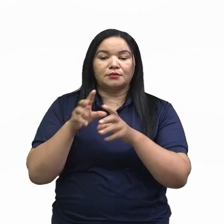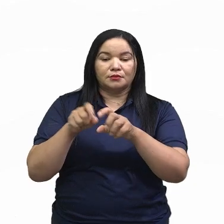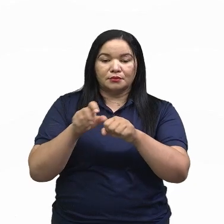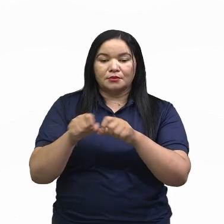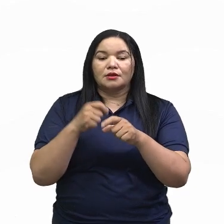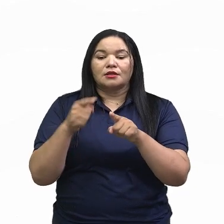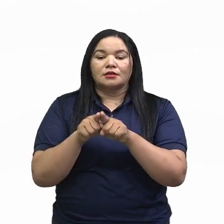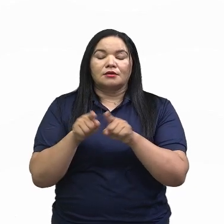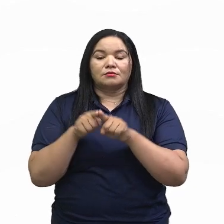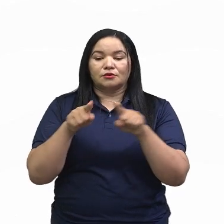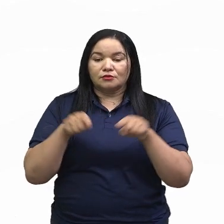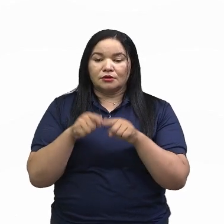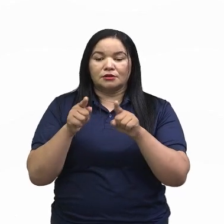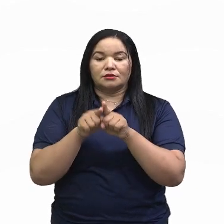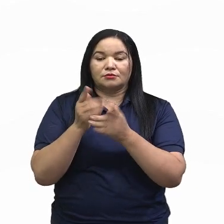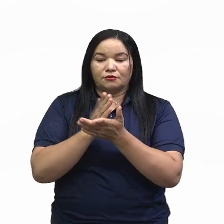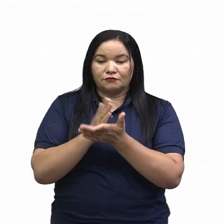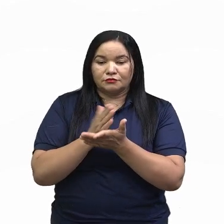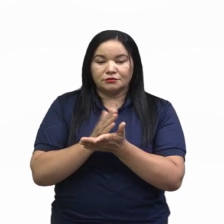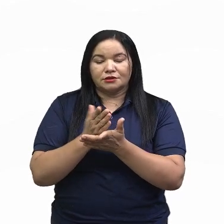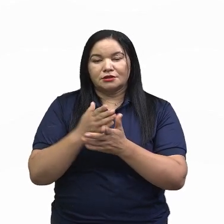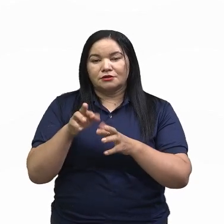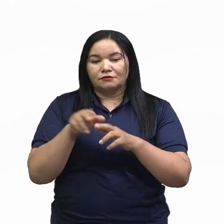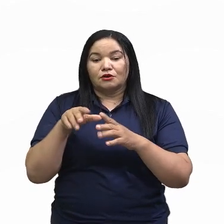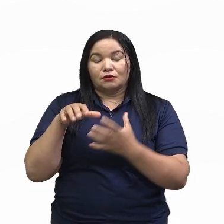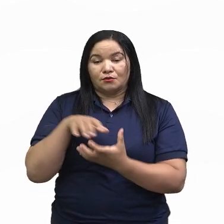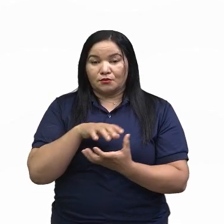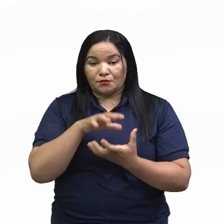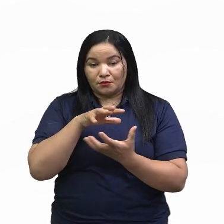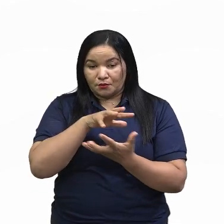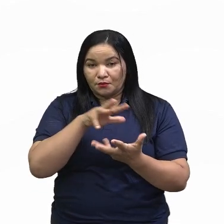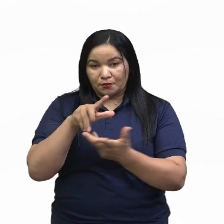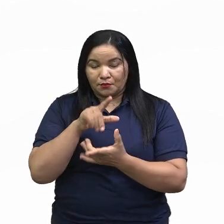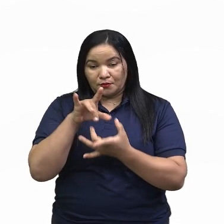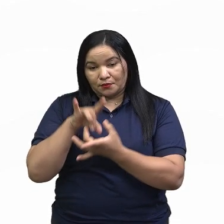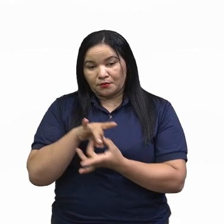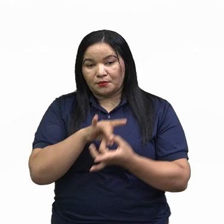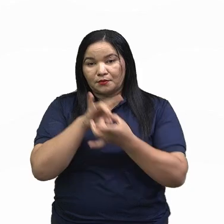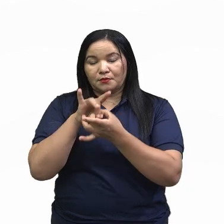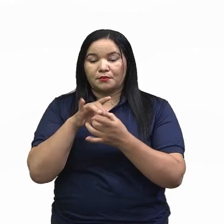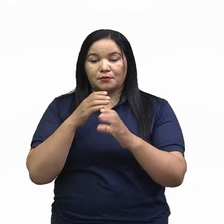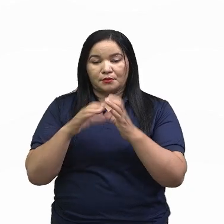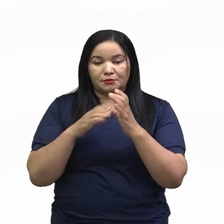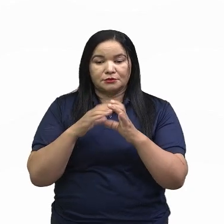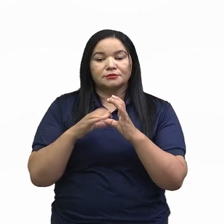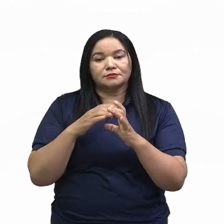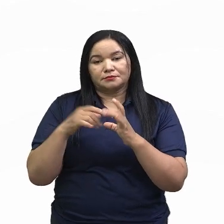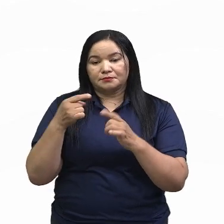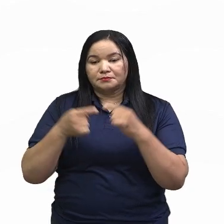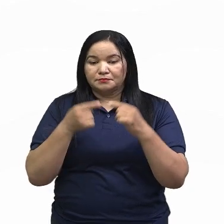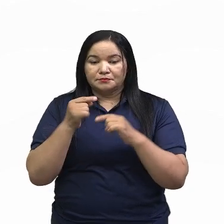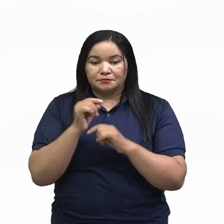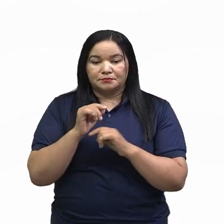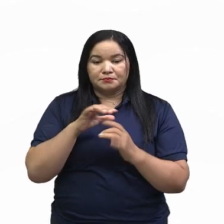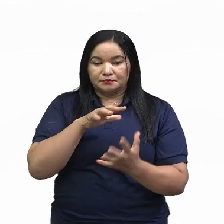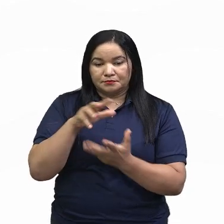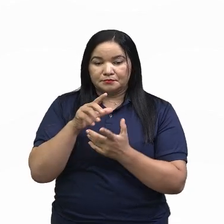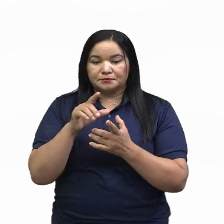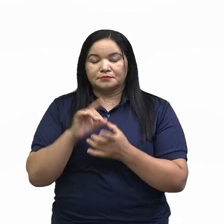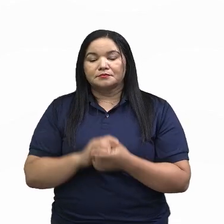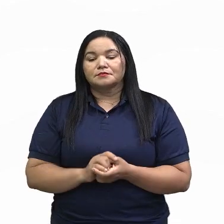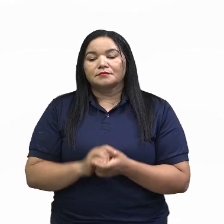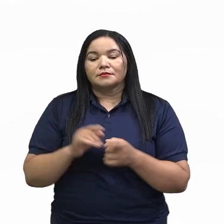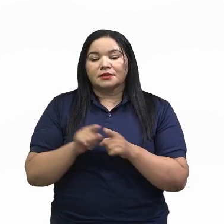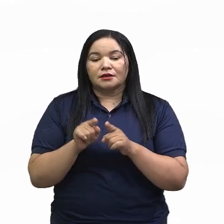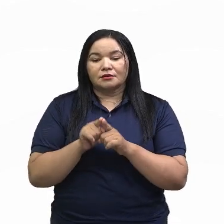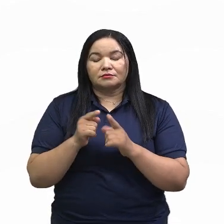territórios, territorialidades, fronteiras e redes de comunicação e interação no mundo globalizado.